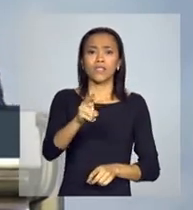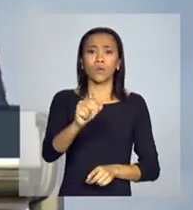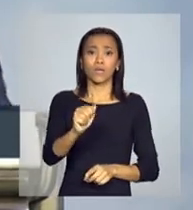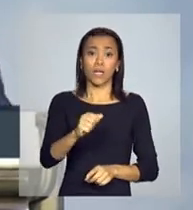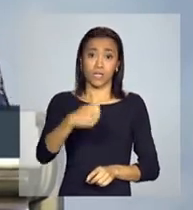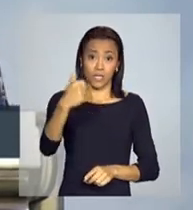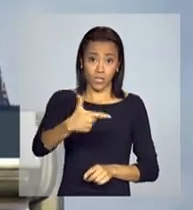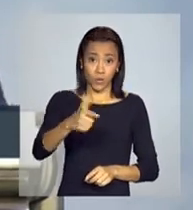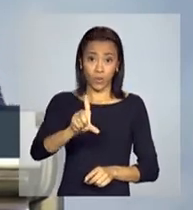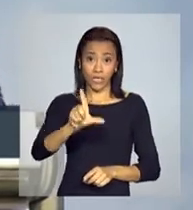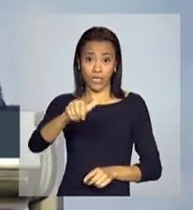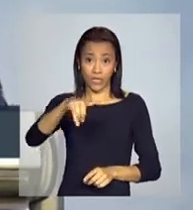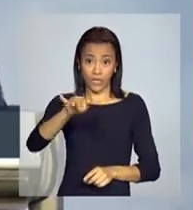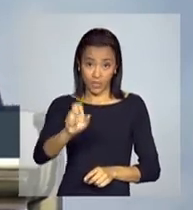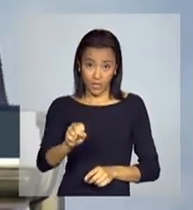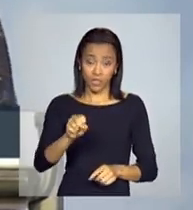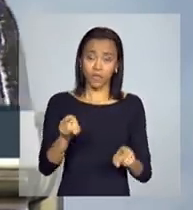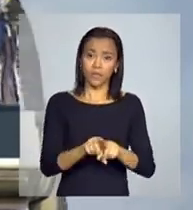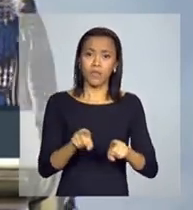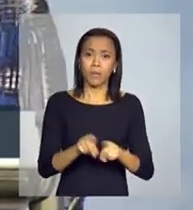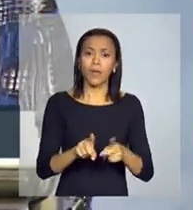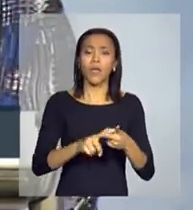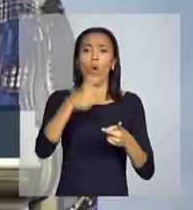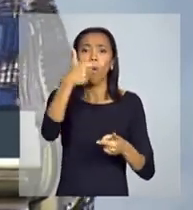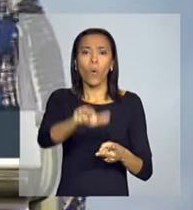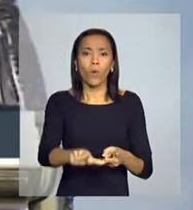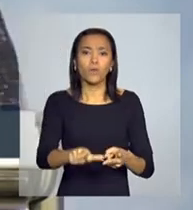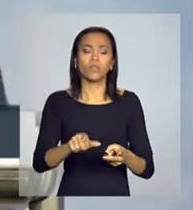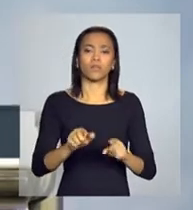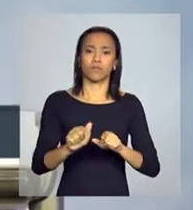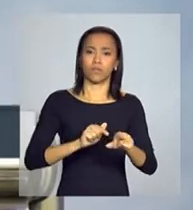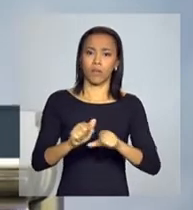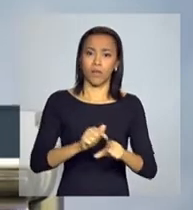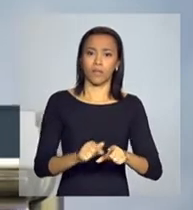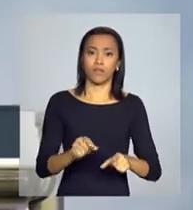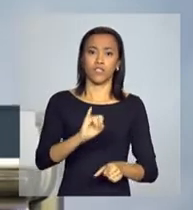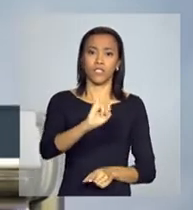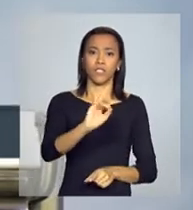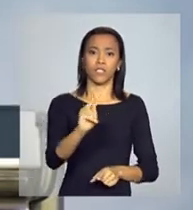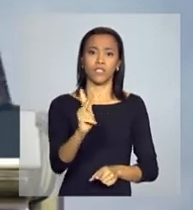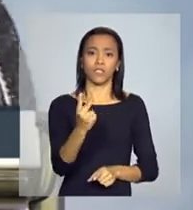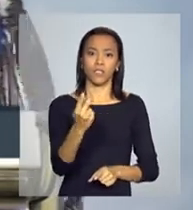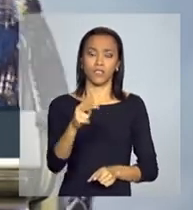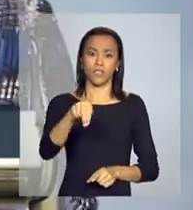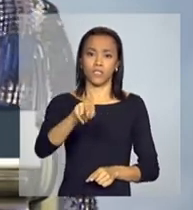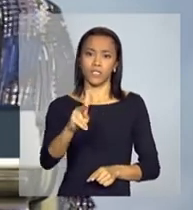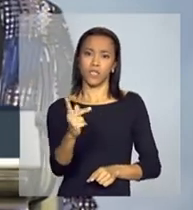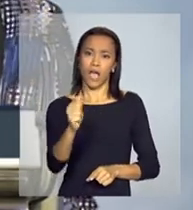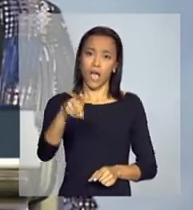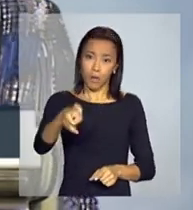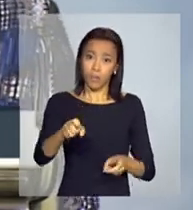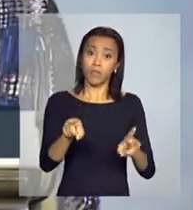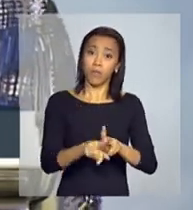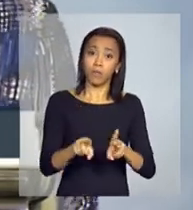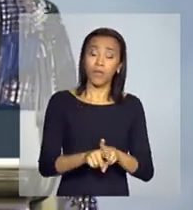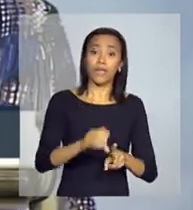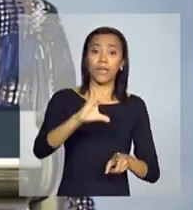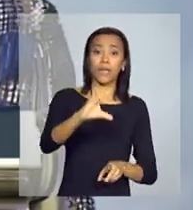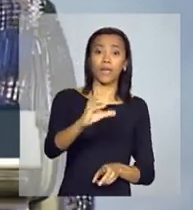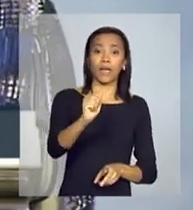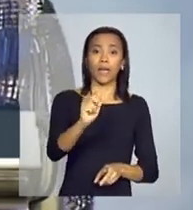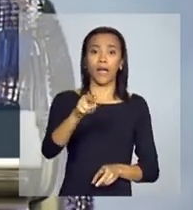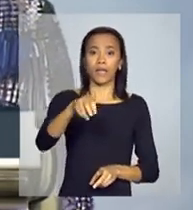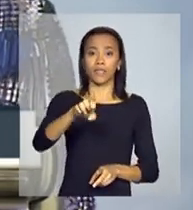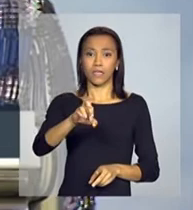recalque, a implantação dos perímetros de Inhape e de Carneiros e a adutora